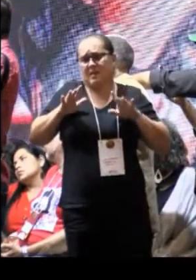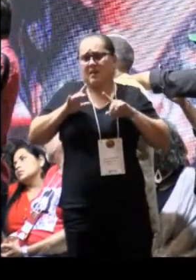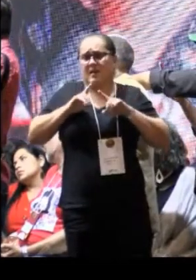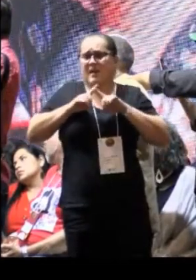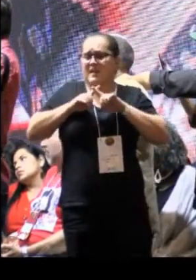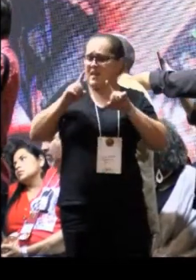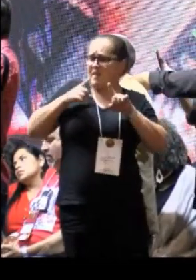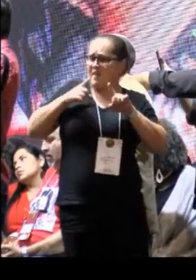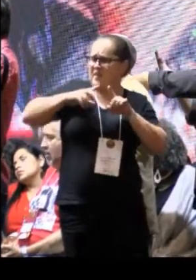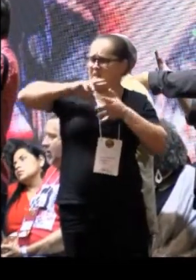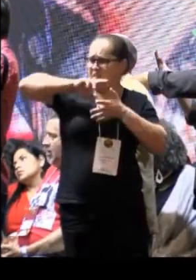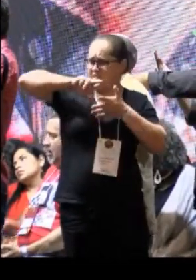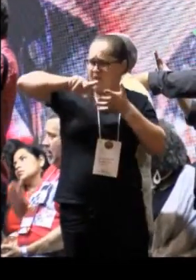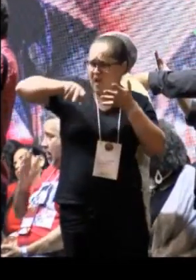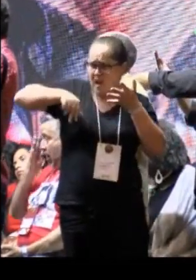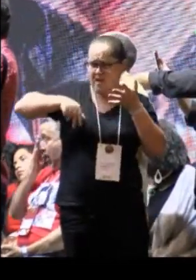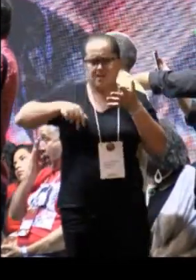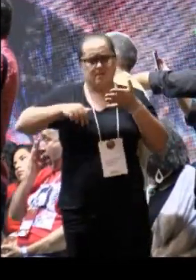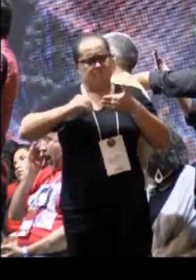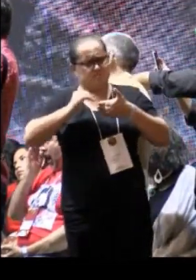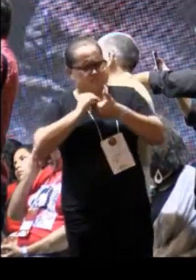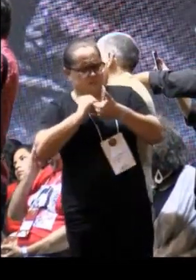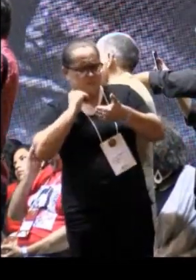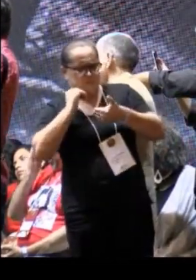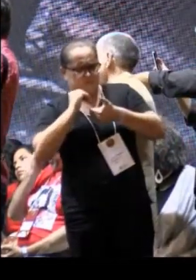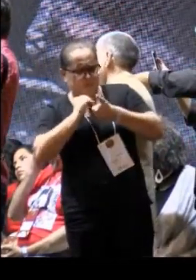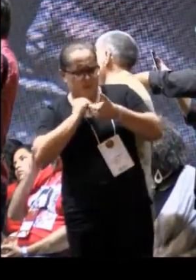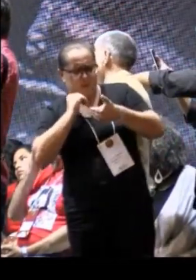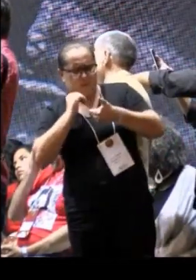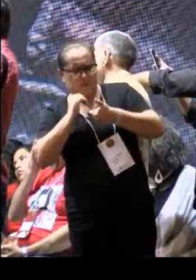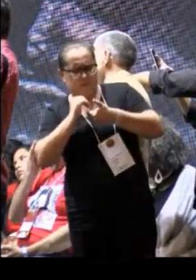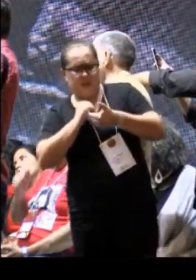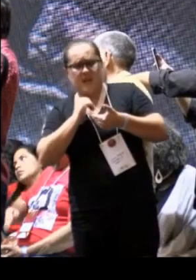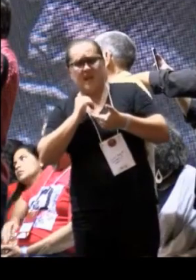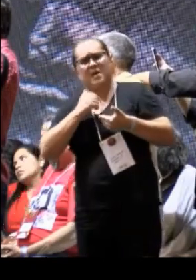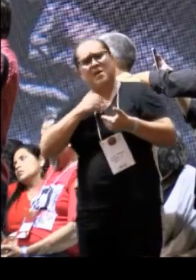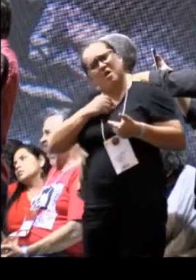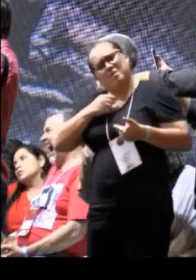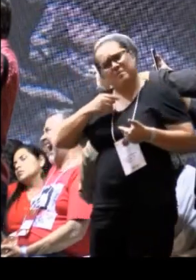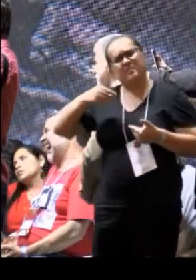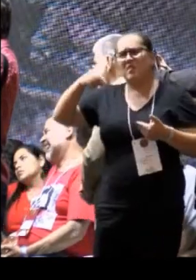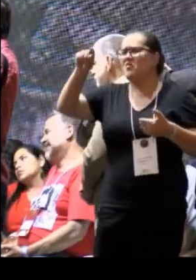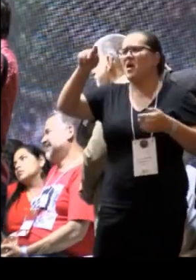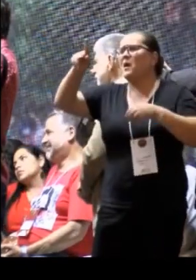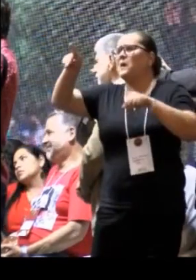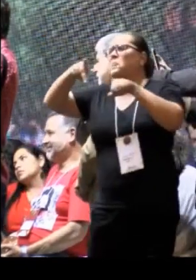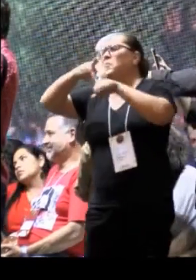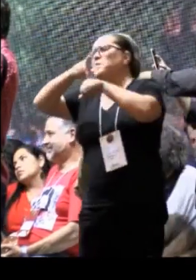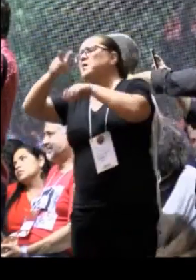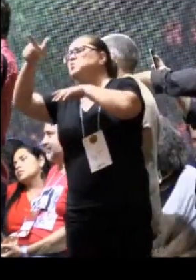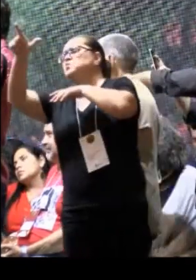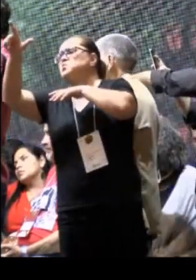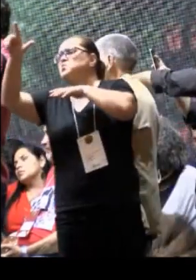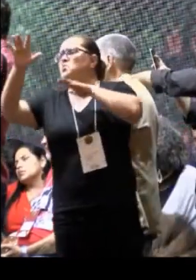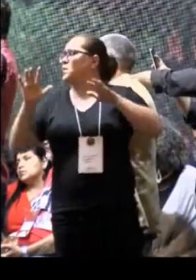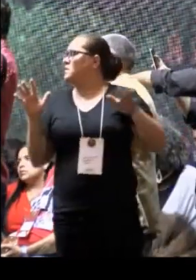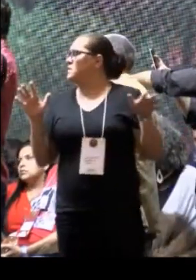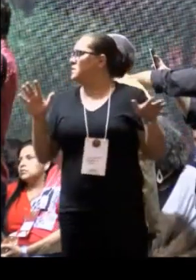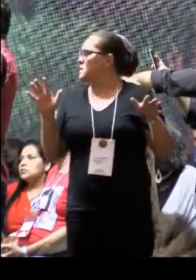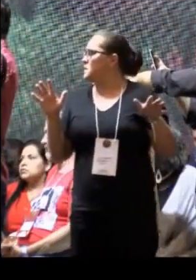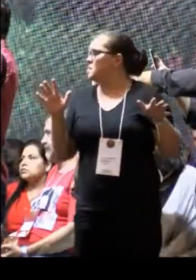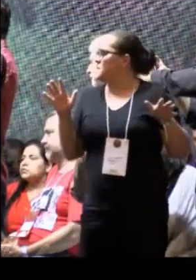vários companheiros me orientando para que eu pudesse ir para algum país. Amigo,